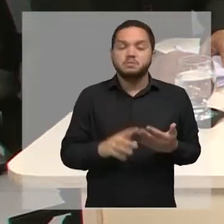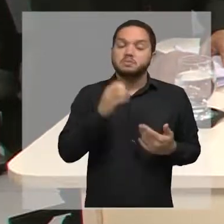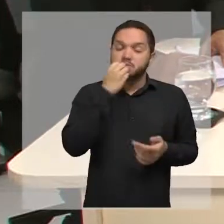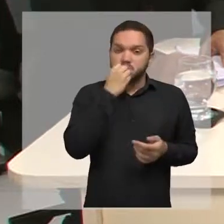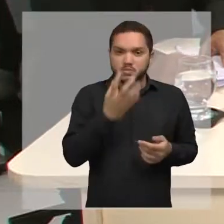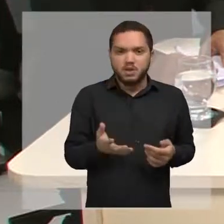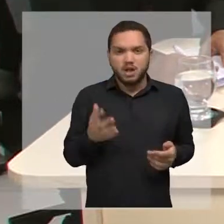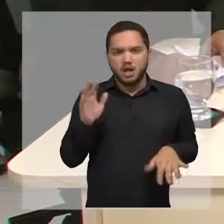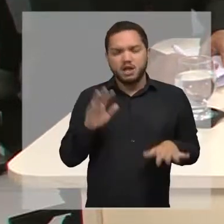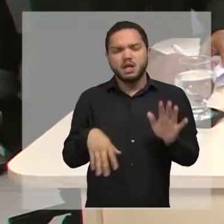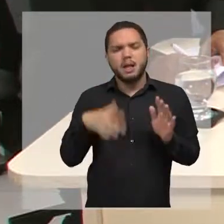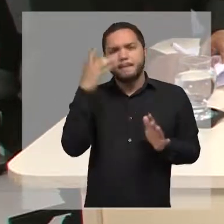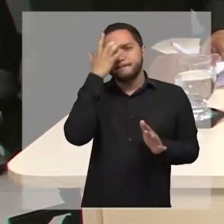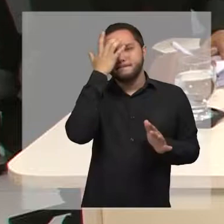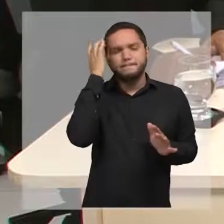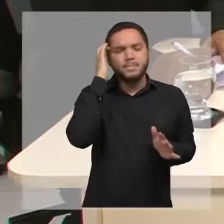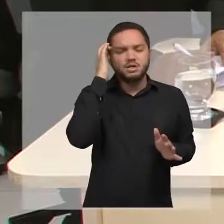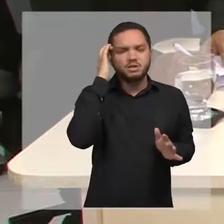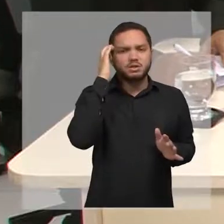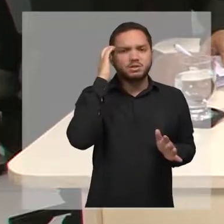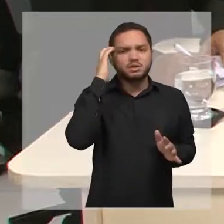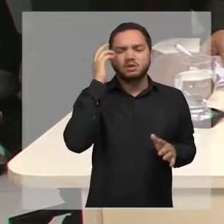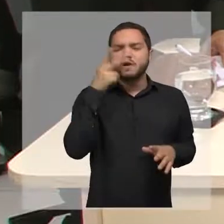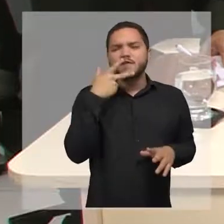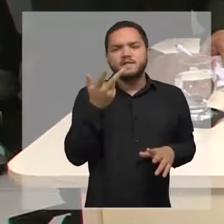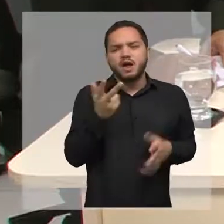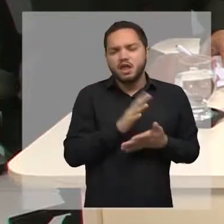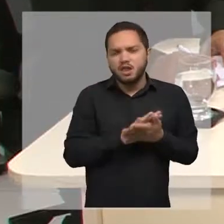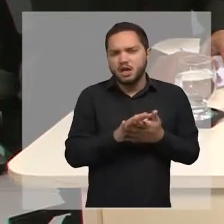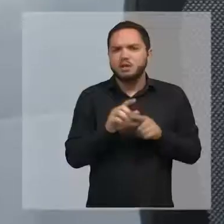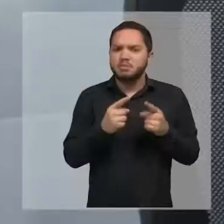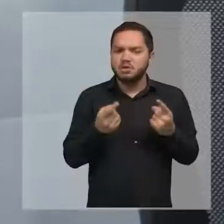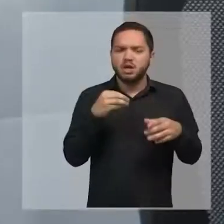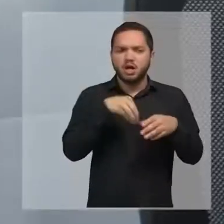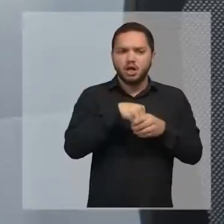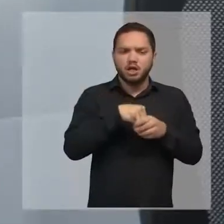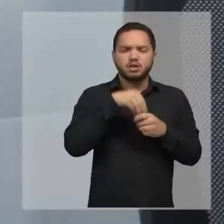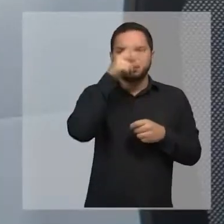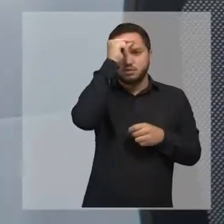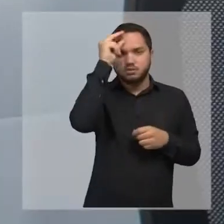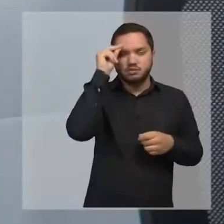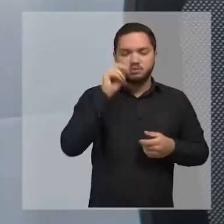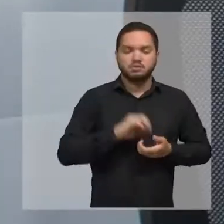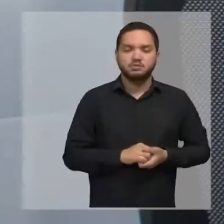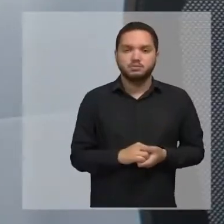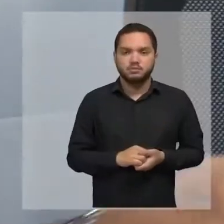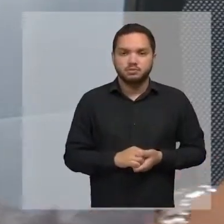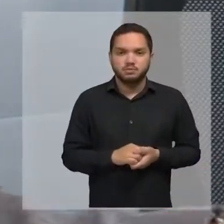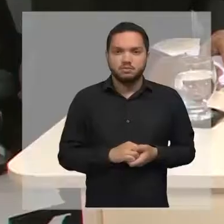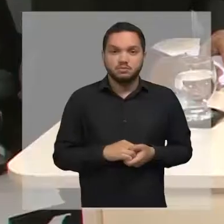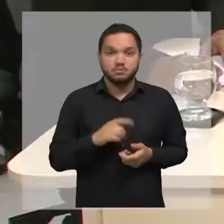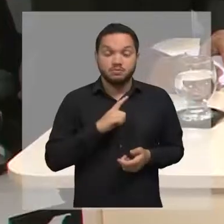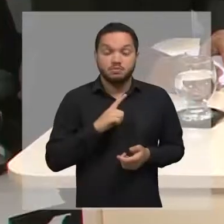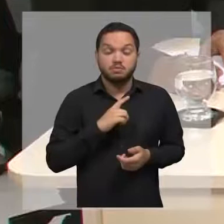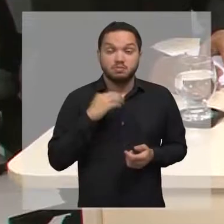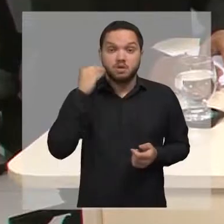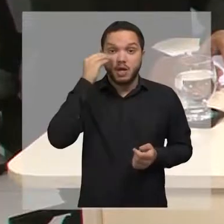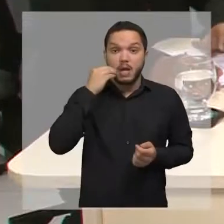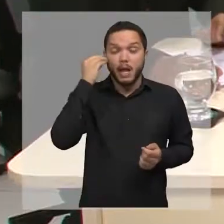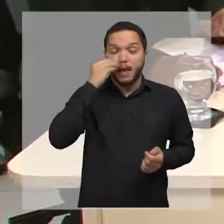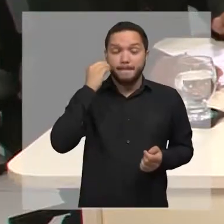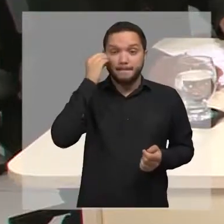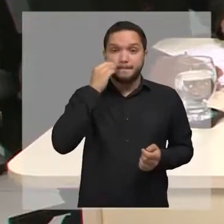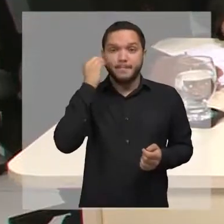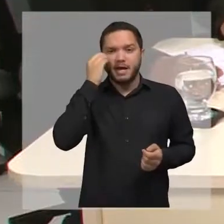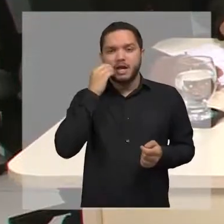também é um fato que poucas pessoas, às vezes, não debatem ou falam sobre Antônio Henrique. O que lhe auxilia, esta experiência